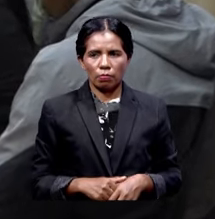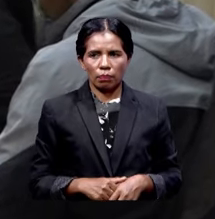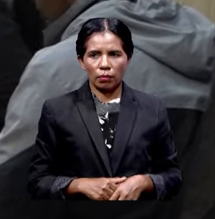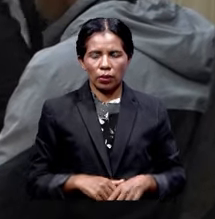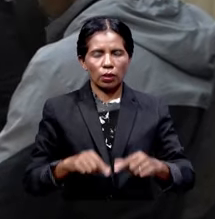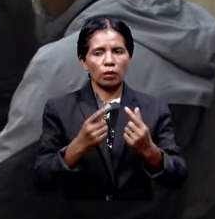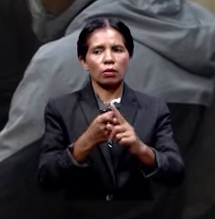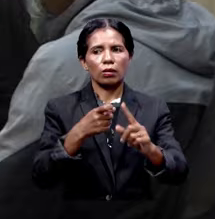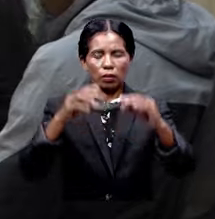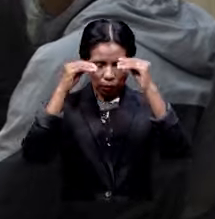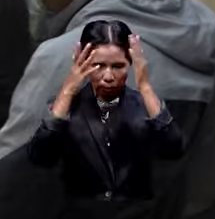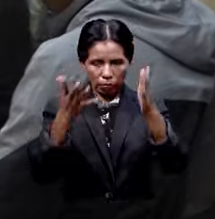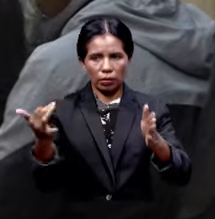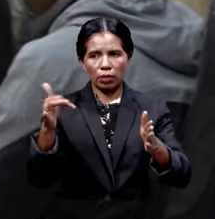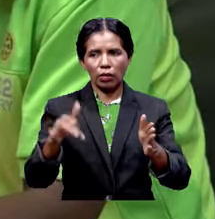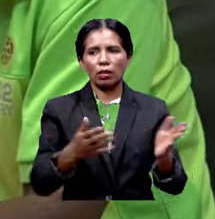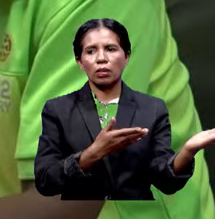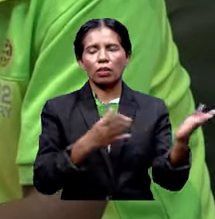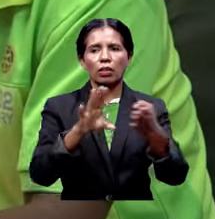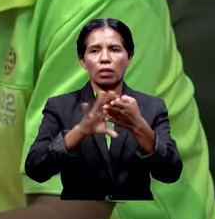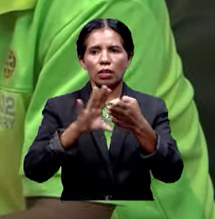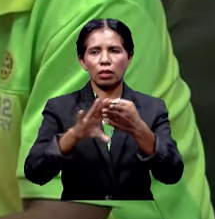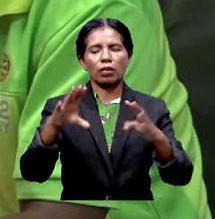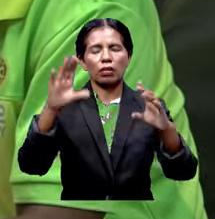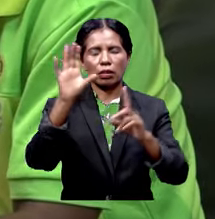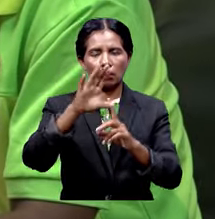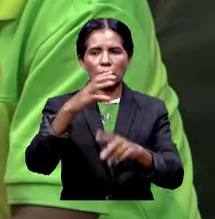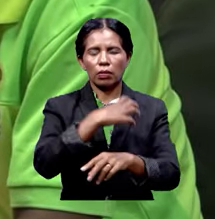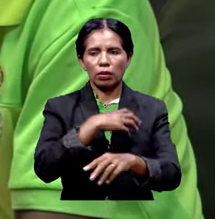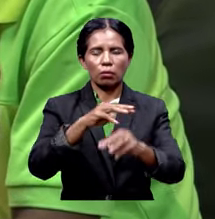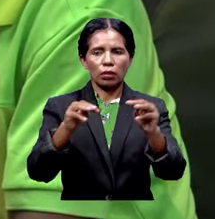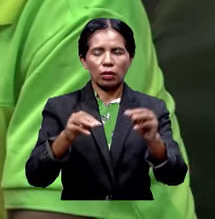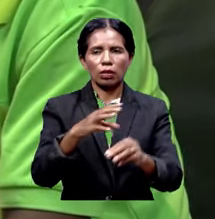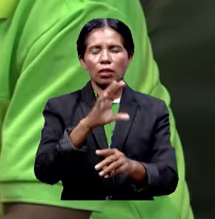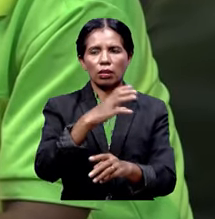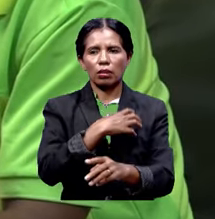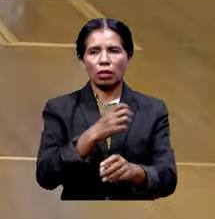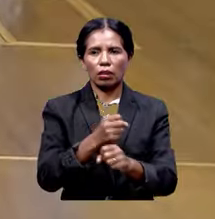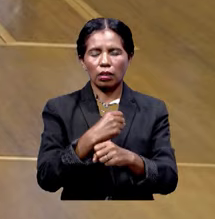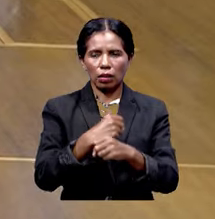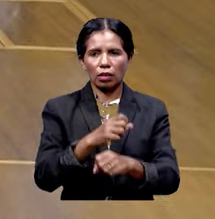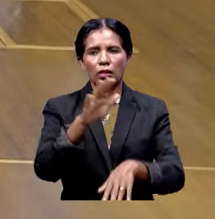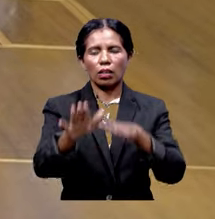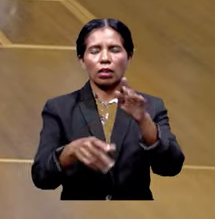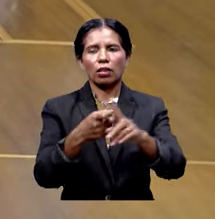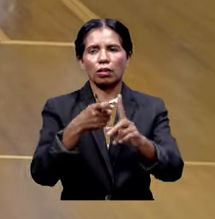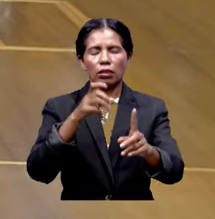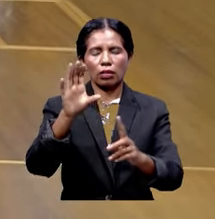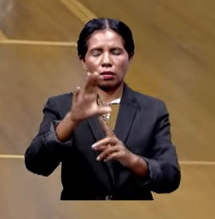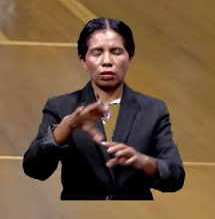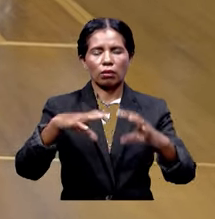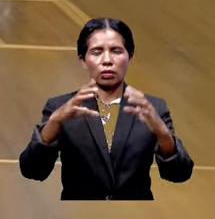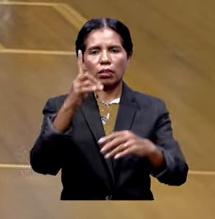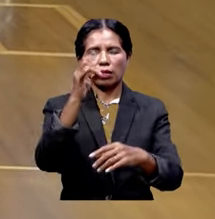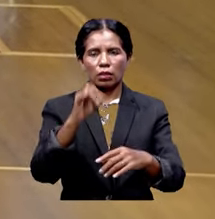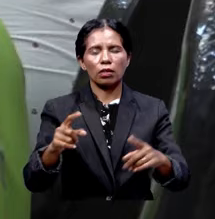Equipa UCI professor contratar o CIR a Tamona Periru ba comando geral Penetele a Tuhalo manifestação no Marça UCI Centro Convenções Dili